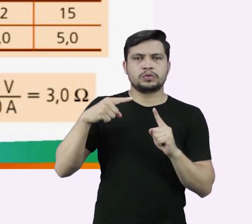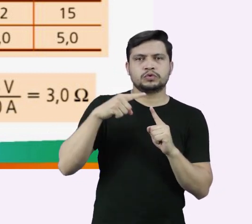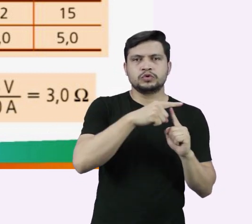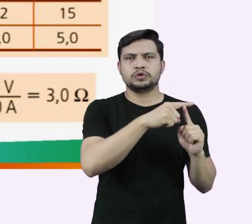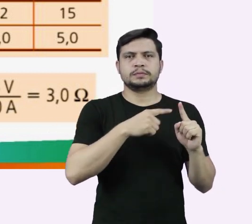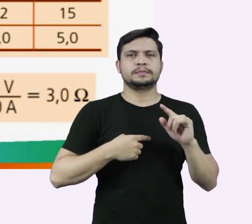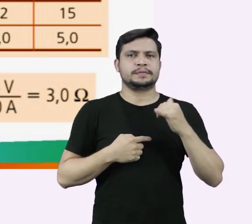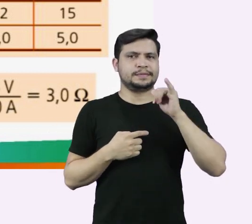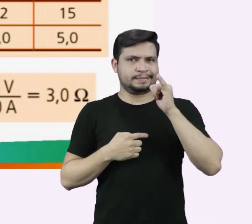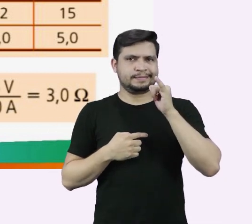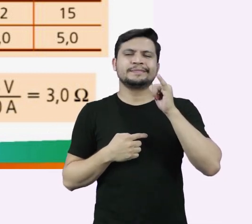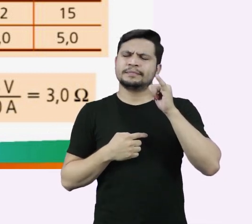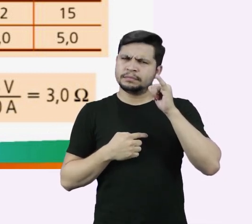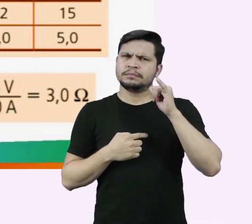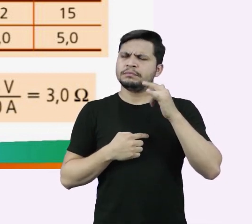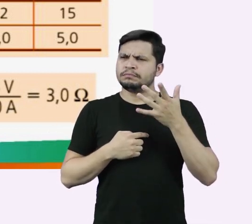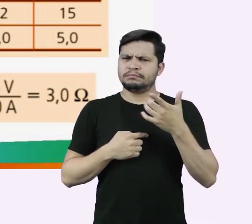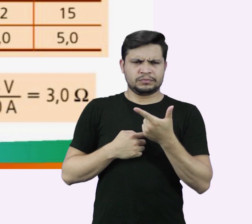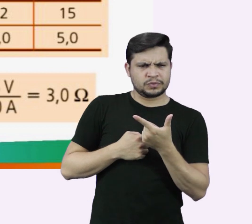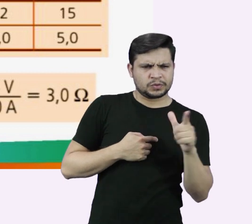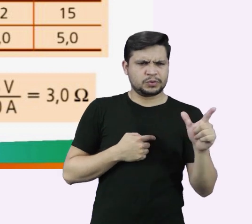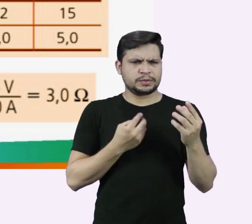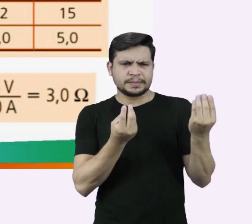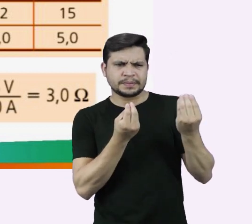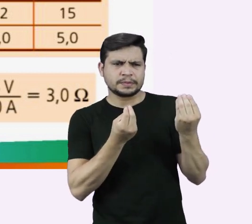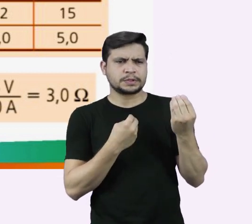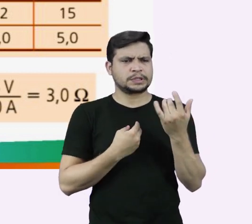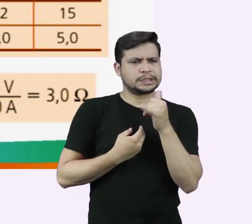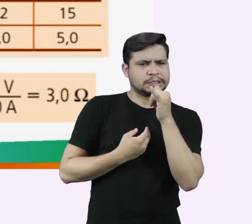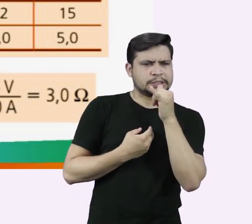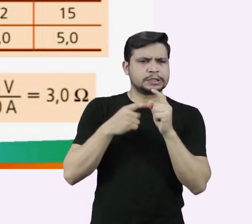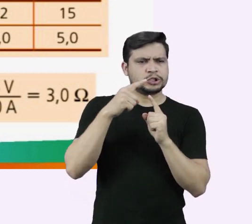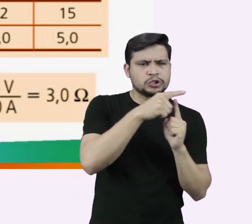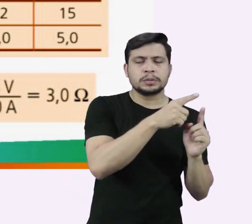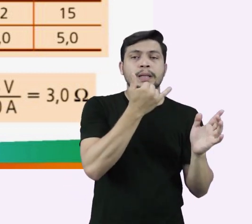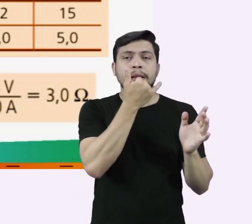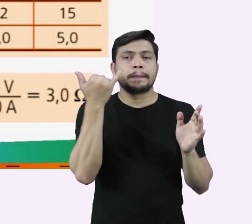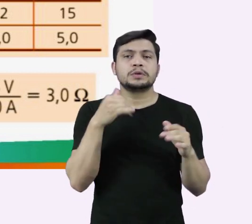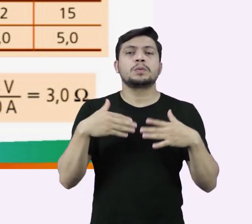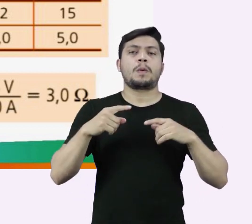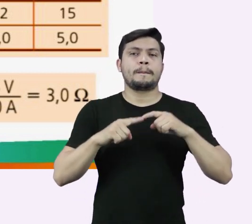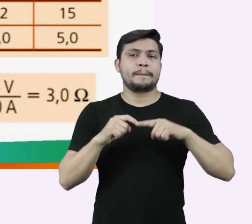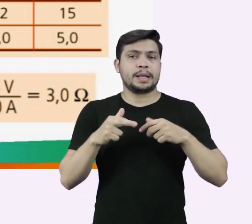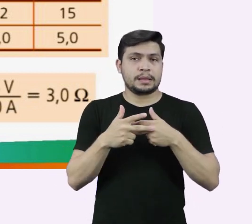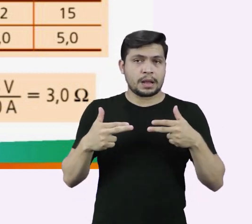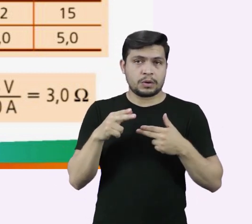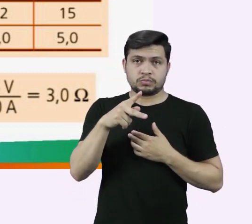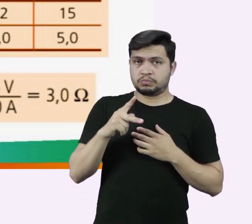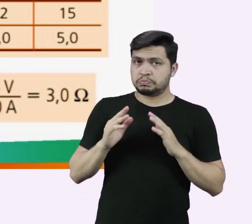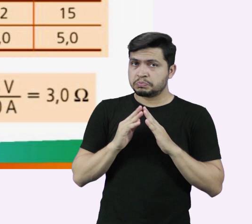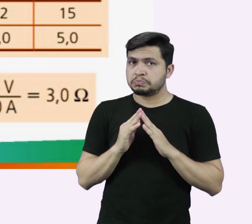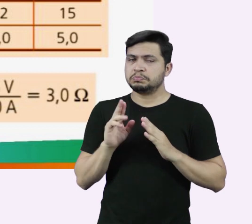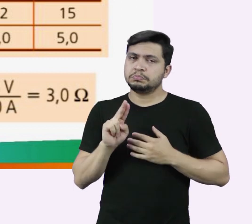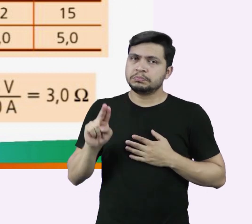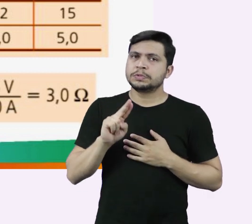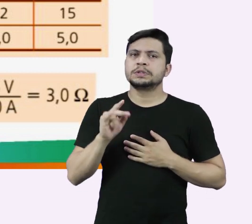forma de energia, geralmente, de acordo com o dispositivo eletrônico da nossa residência, vai ter determinadas